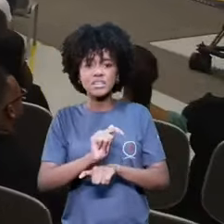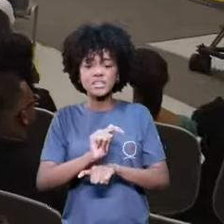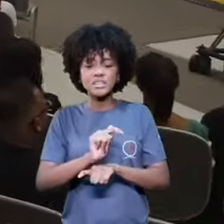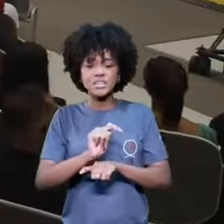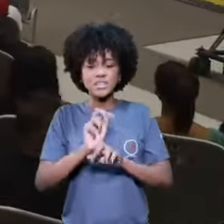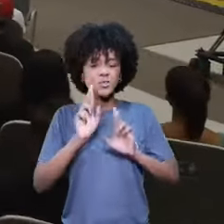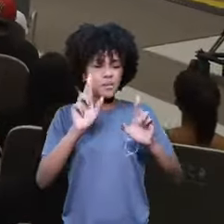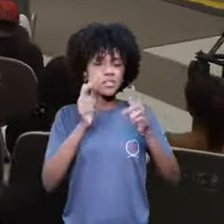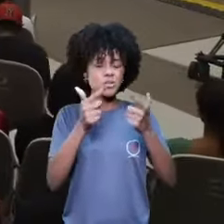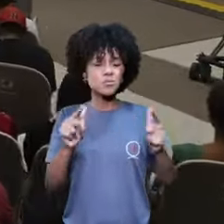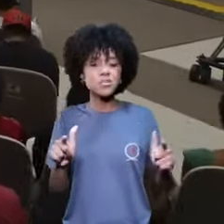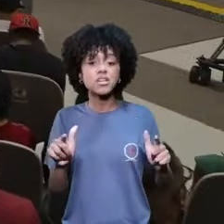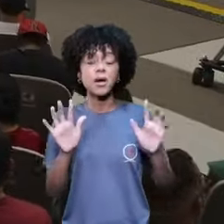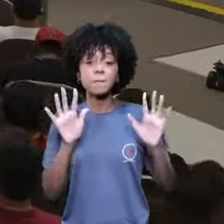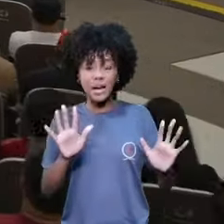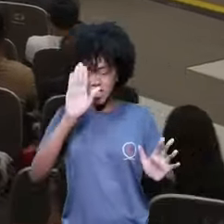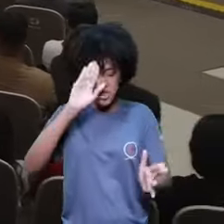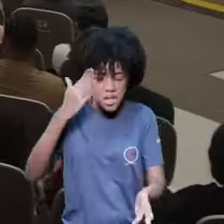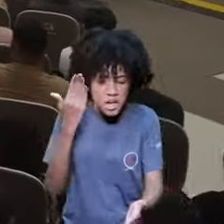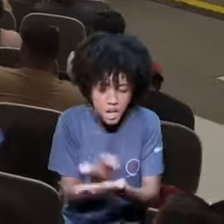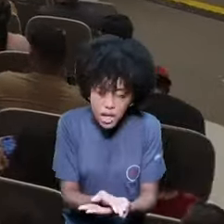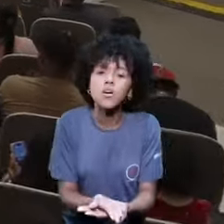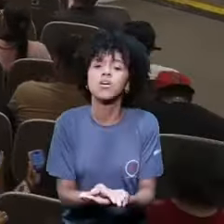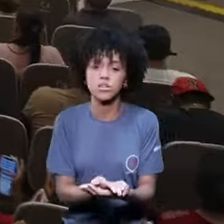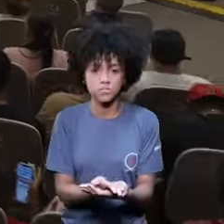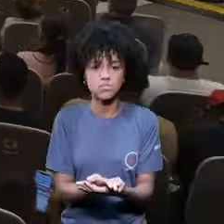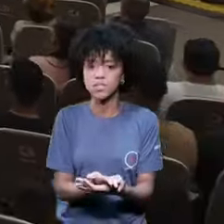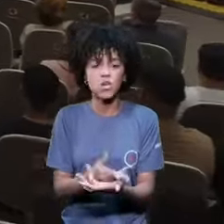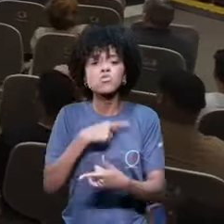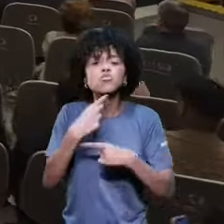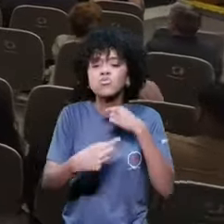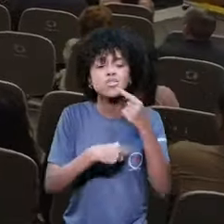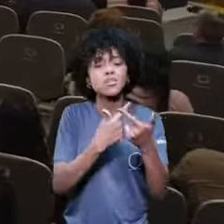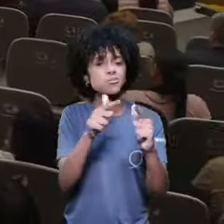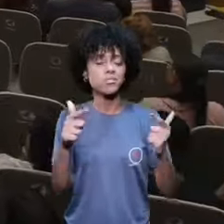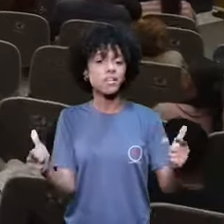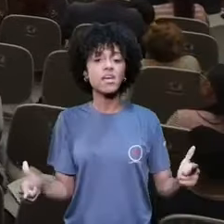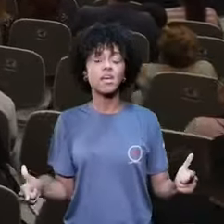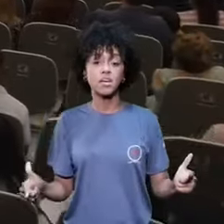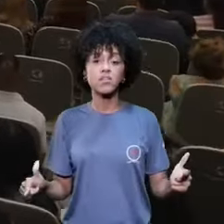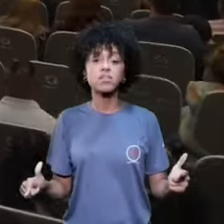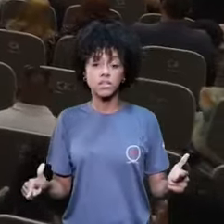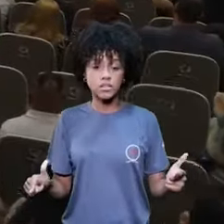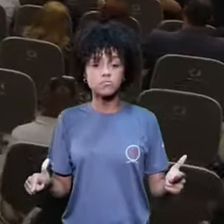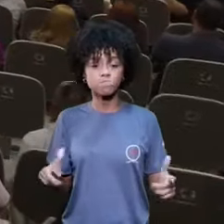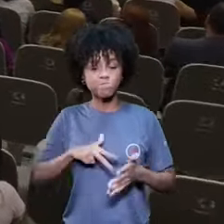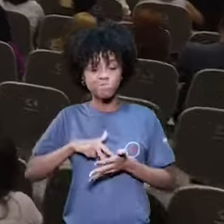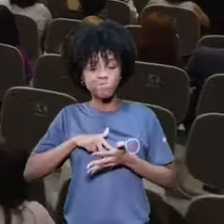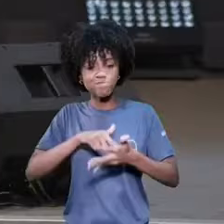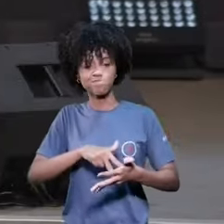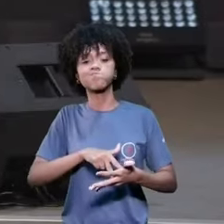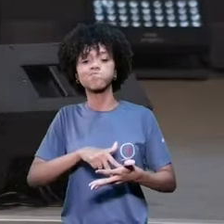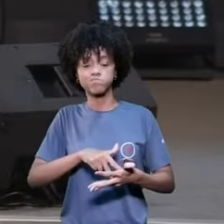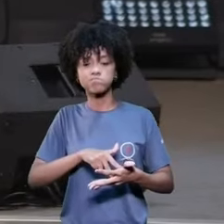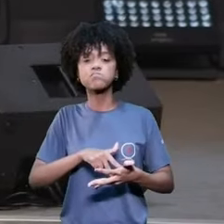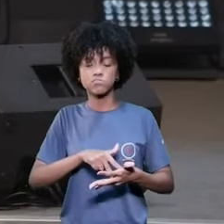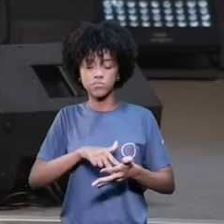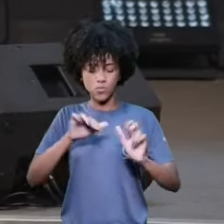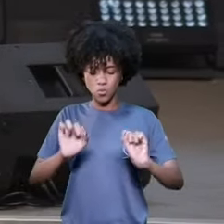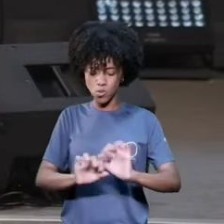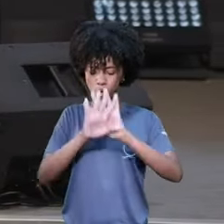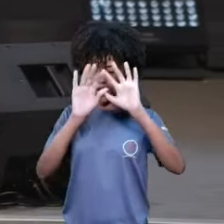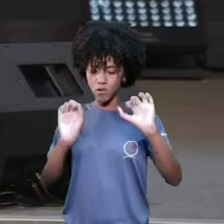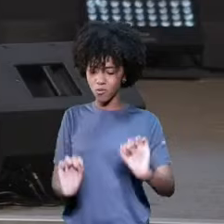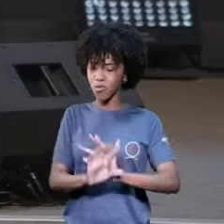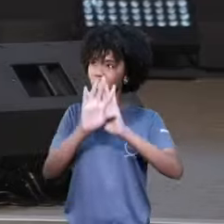já estivesse amortecido, ele não duvidou da promessa, mas se fortaleceu, dando